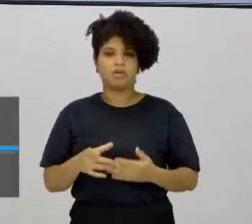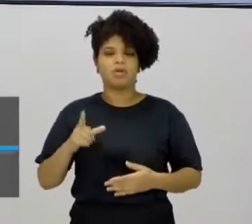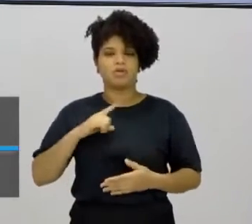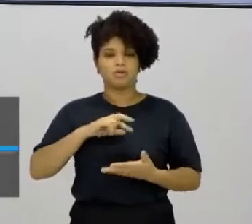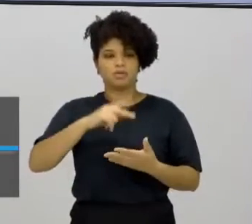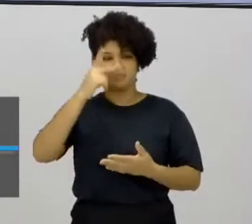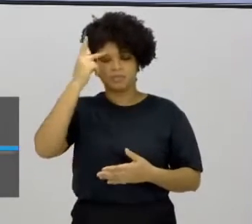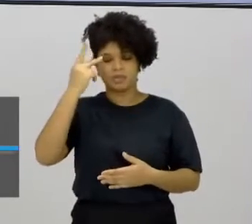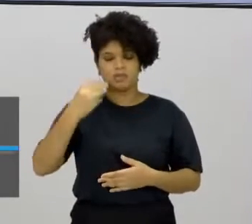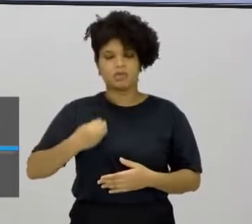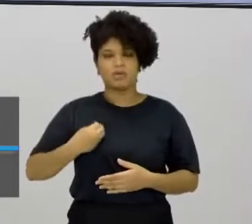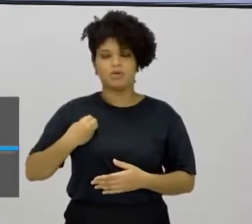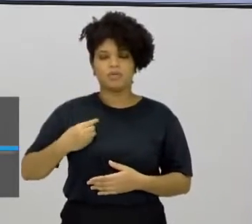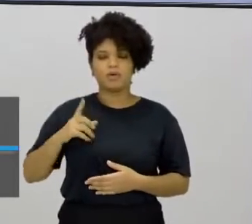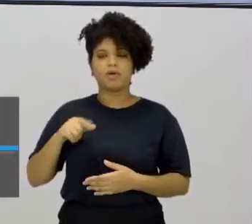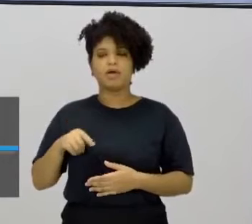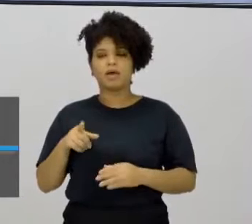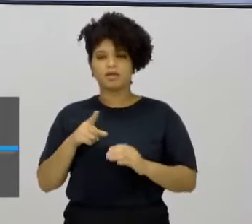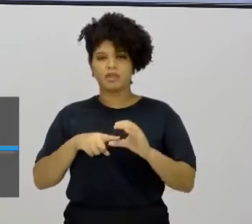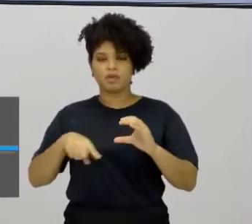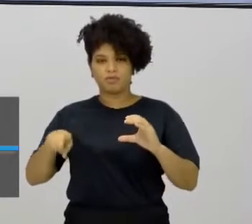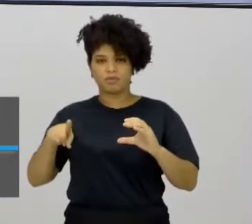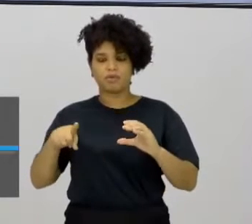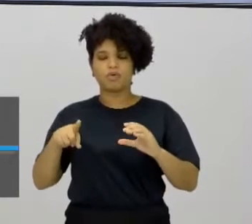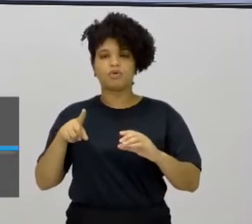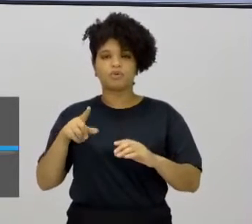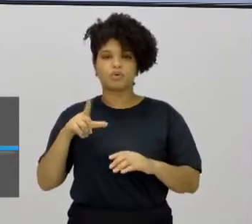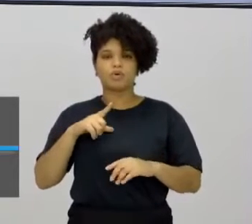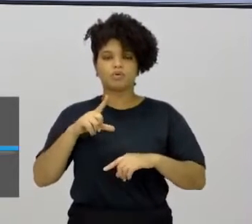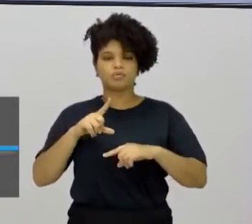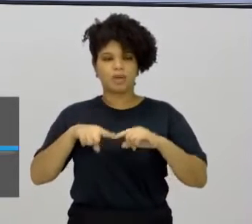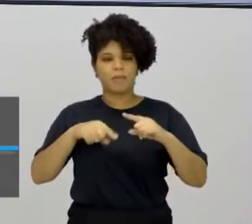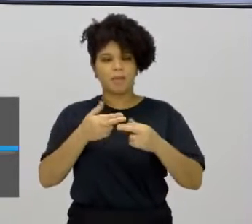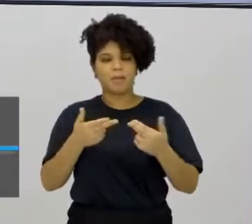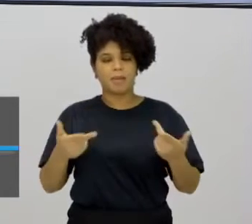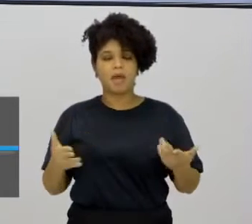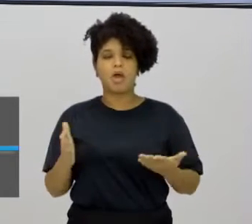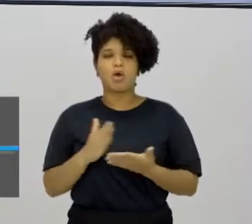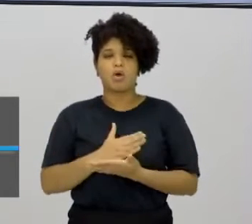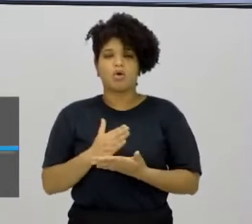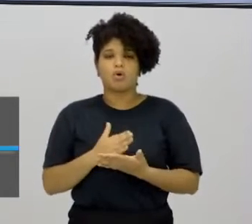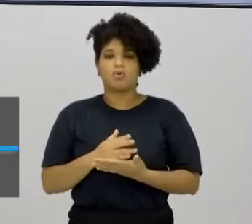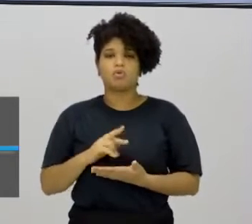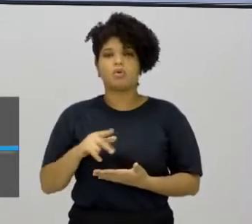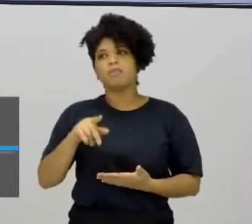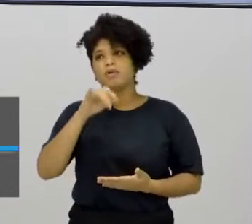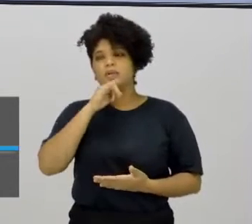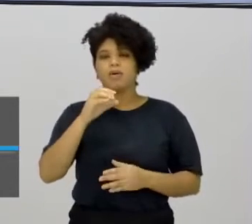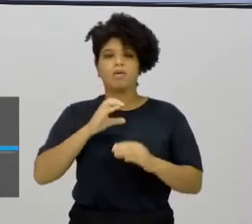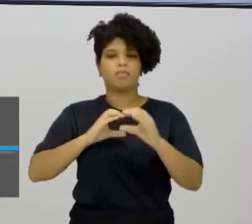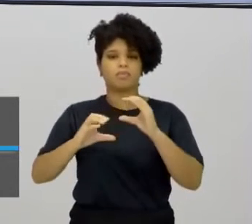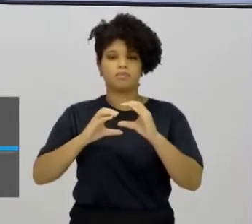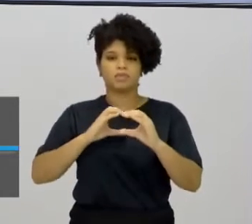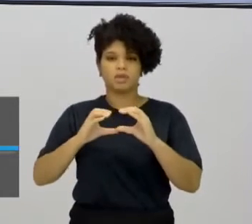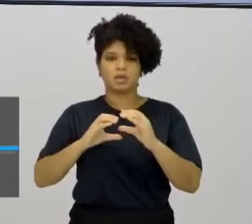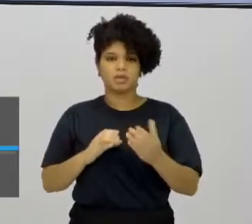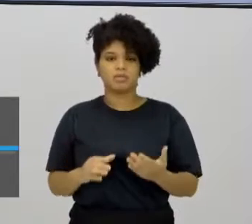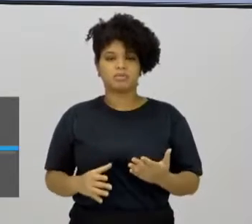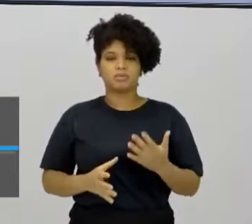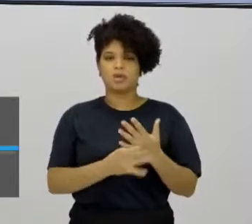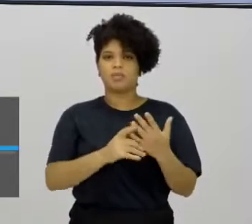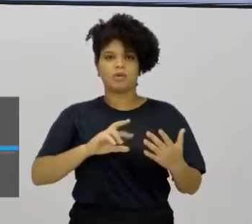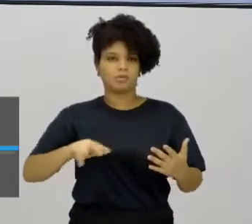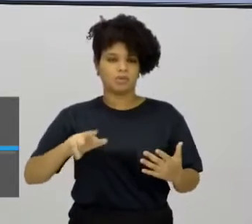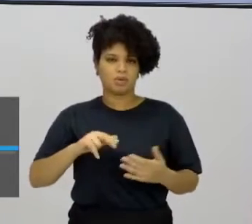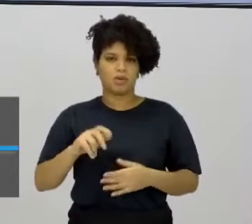próprias pessoas, faz parte aí dos fluxos materiais. Né, os fluxos imateriais, comunicação, né, são aqueles não palpáveis,